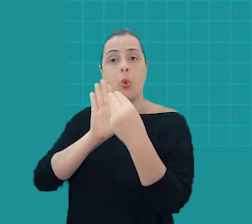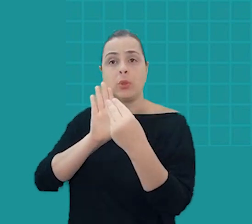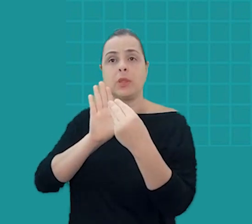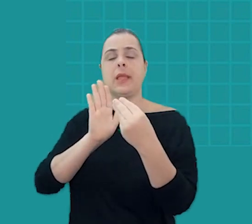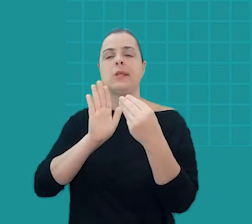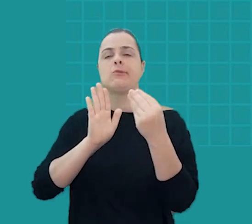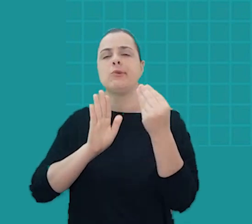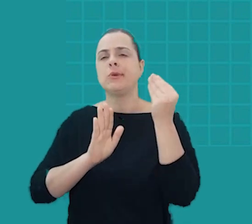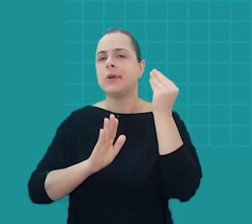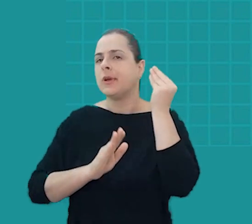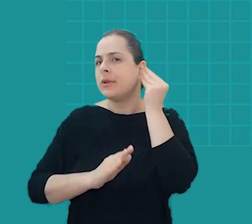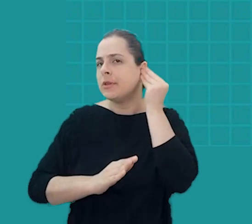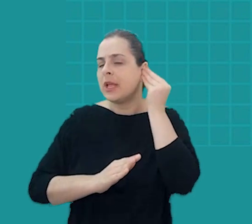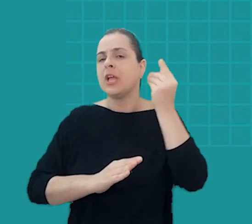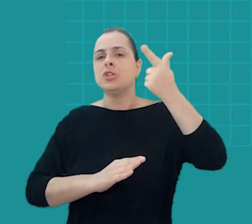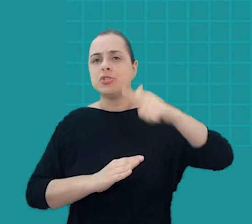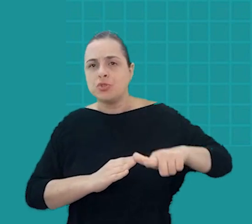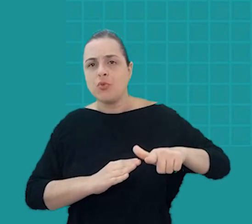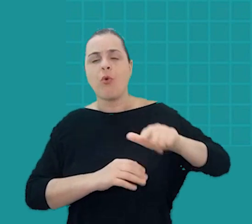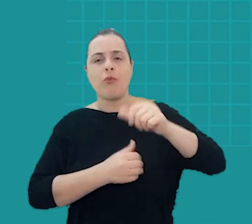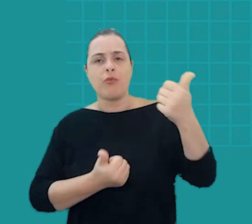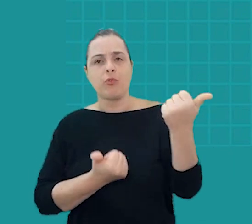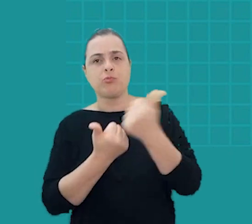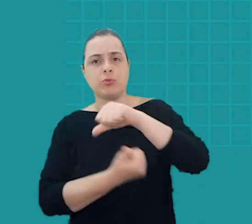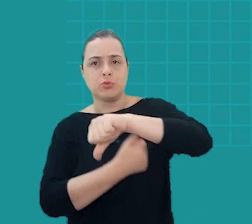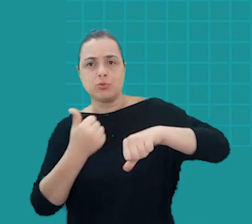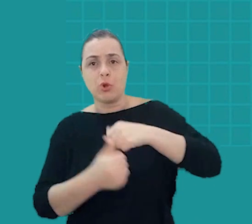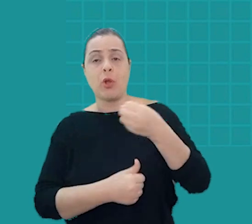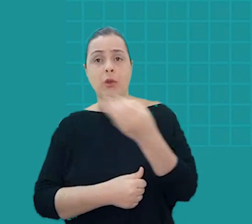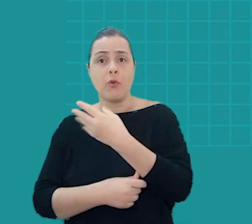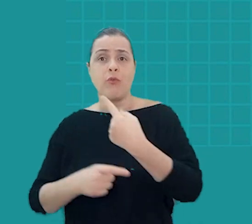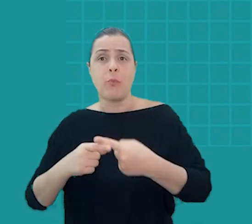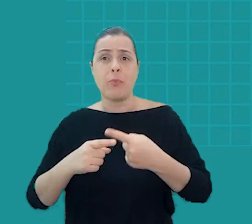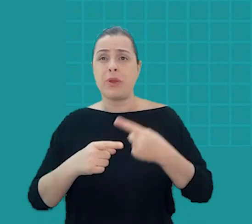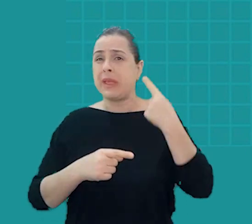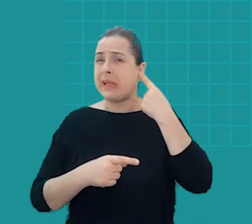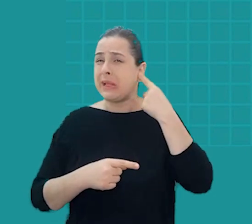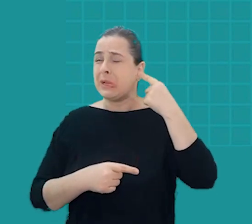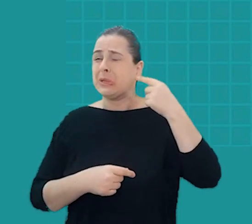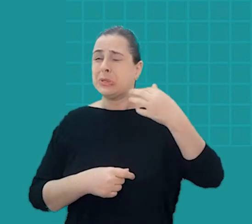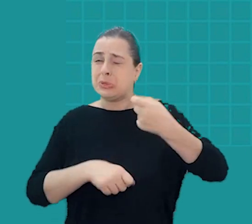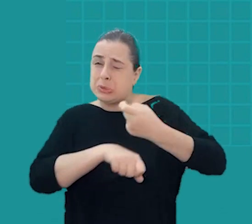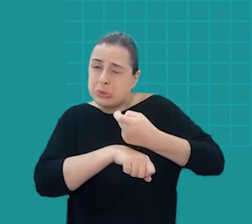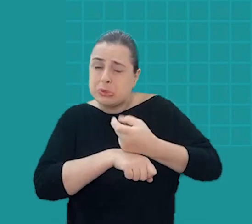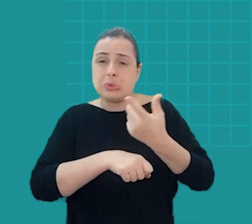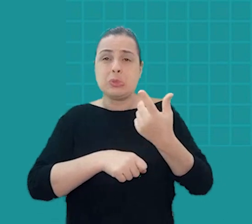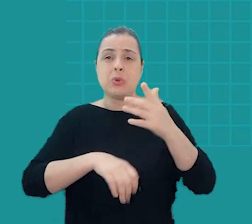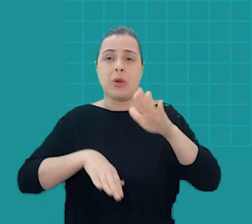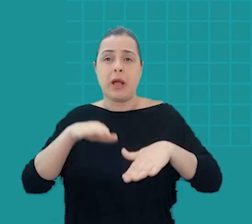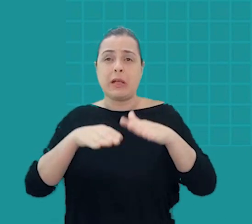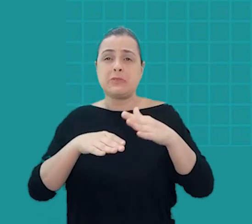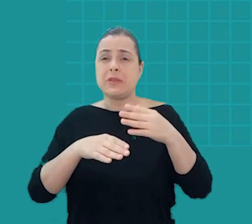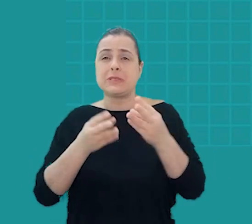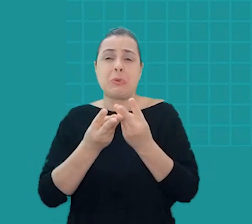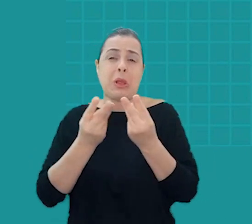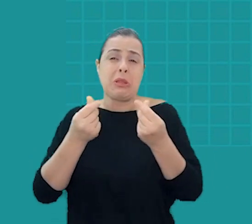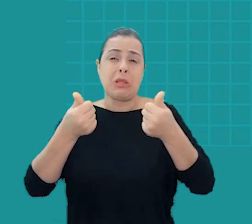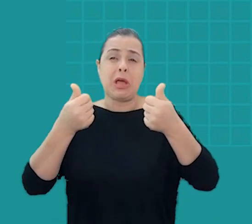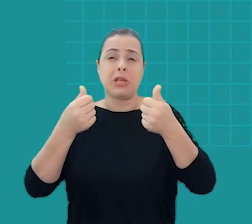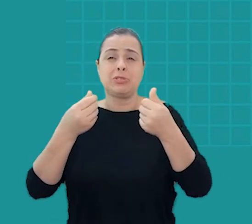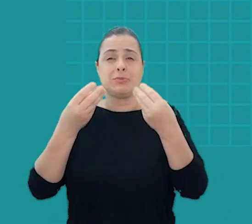o tubinho também vai perdendo qualidade sonora. Pilha de aparelho, dependendo do tipo, tem pilha 3, tem